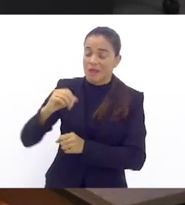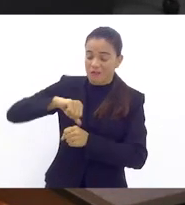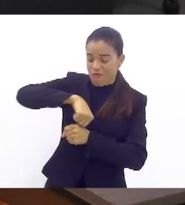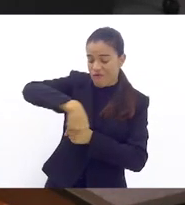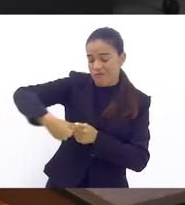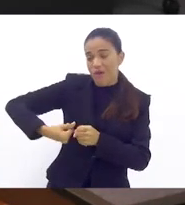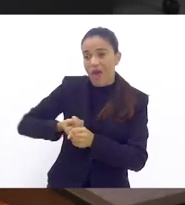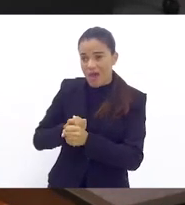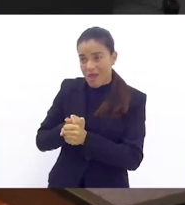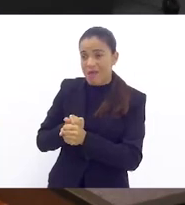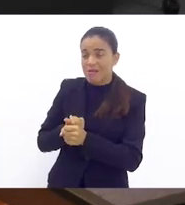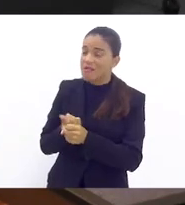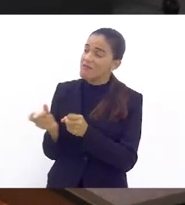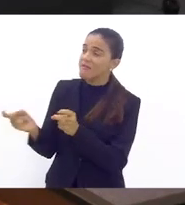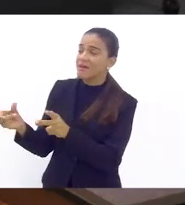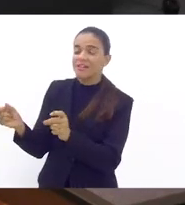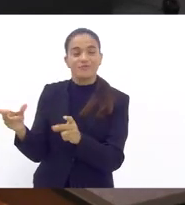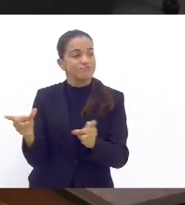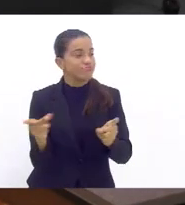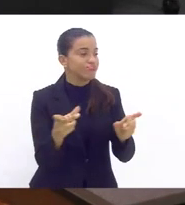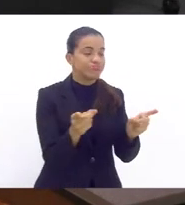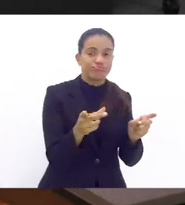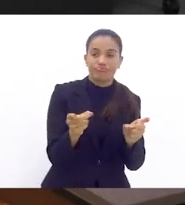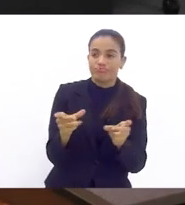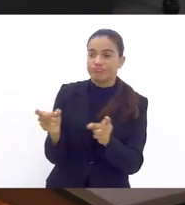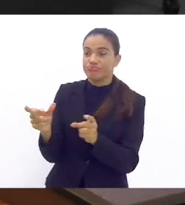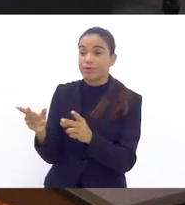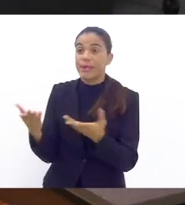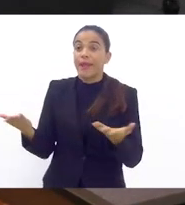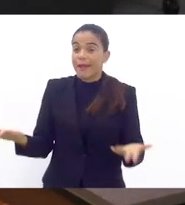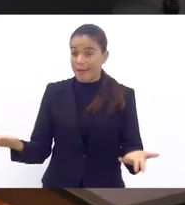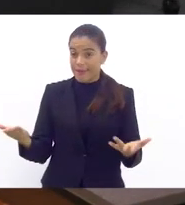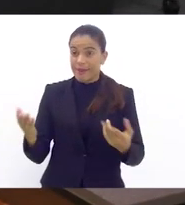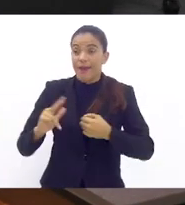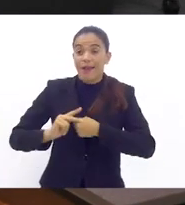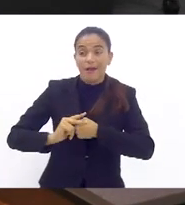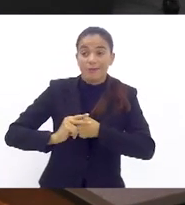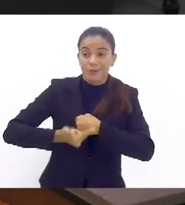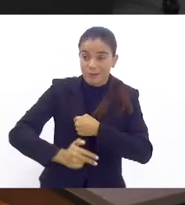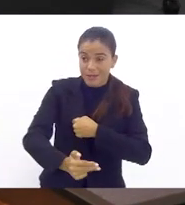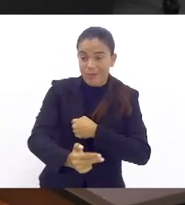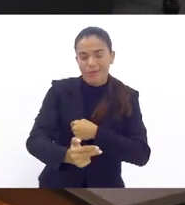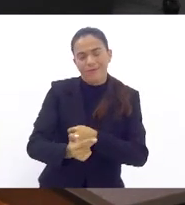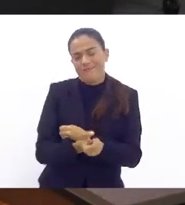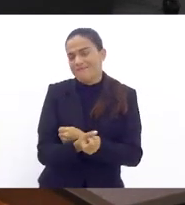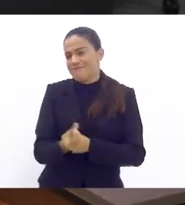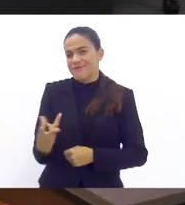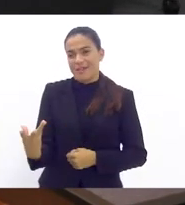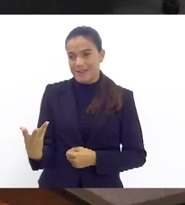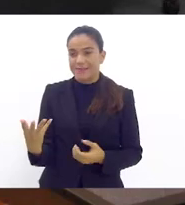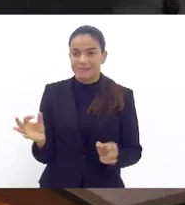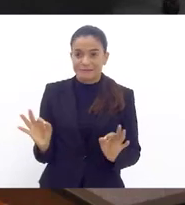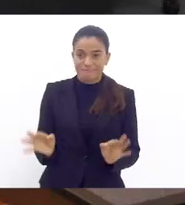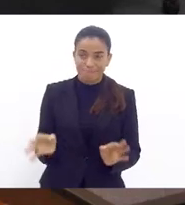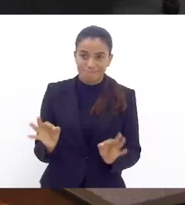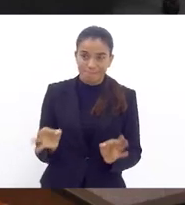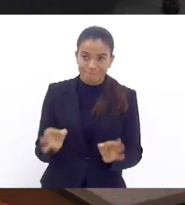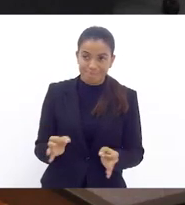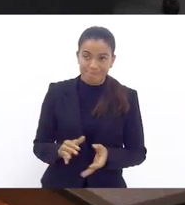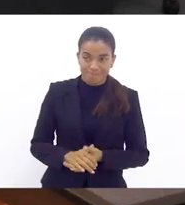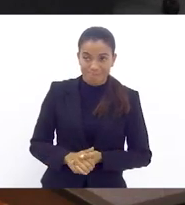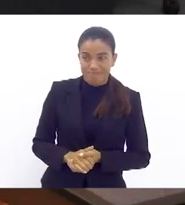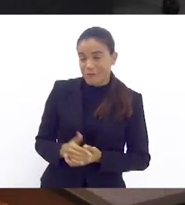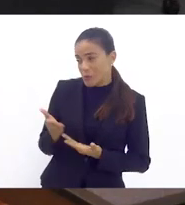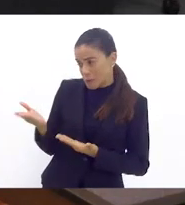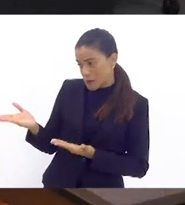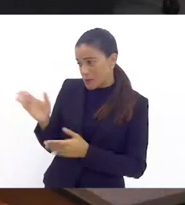rua para o consumidor. E aí as consequências são várias. O